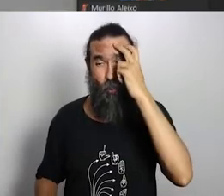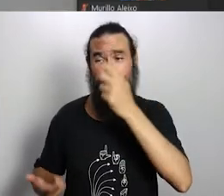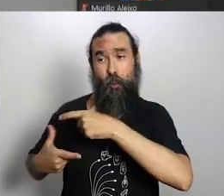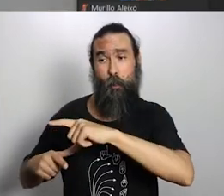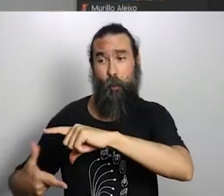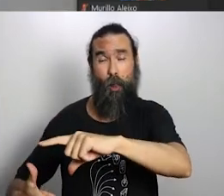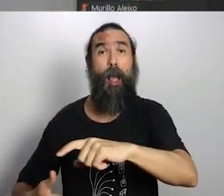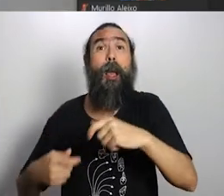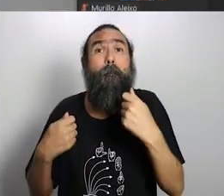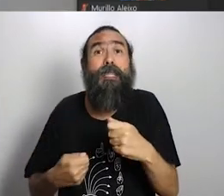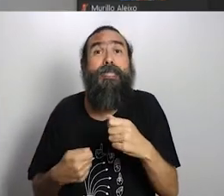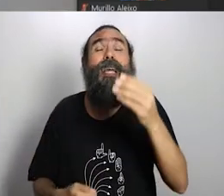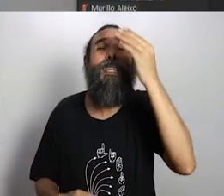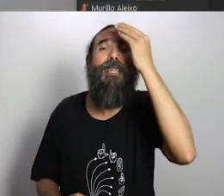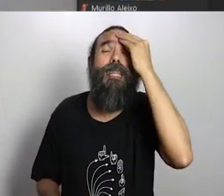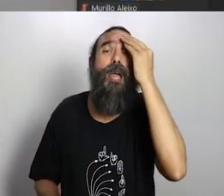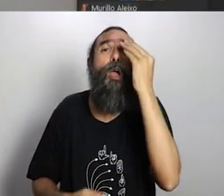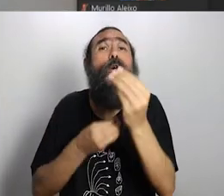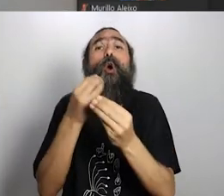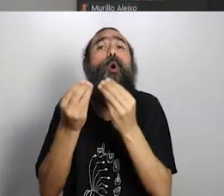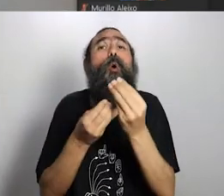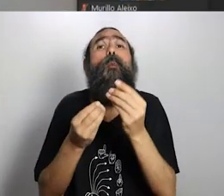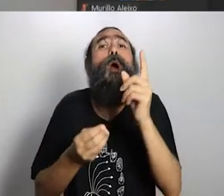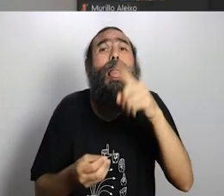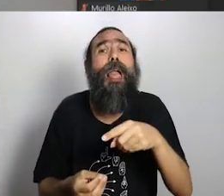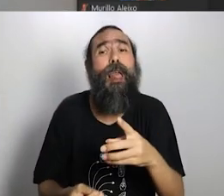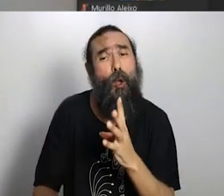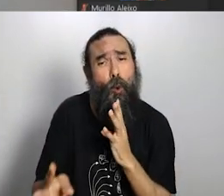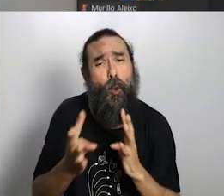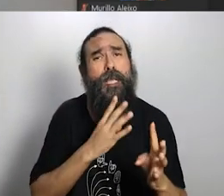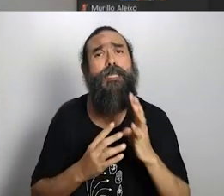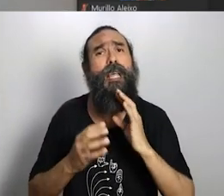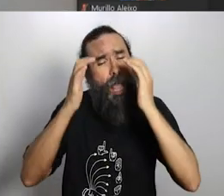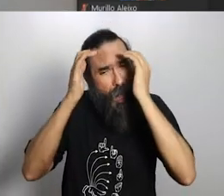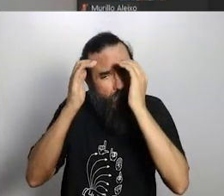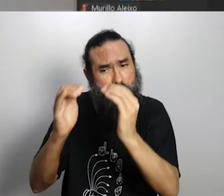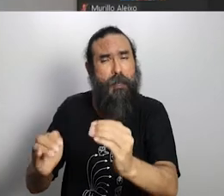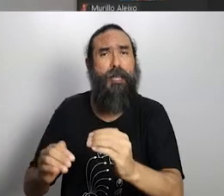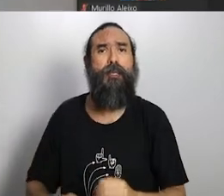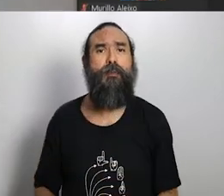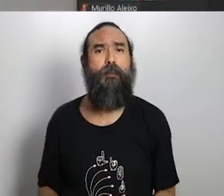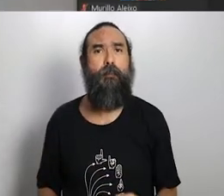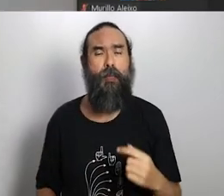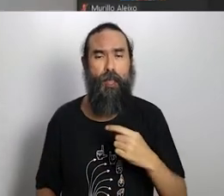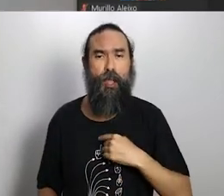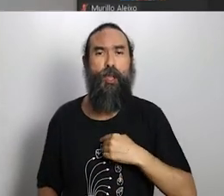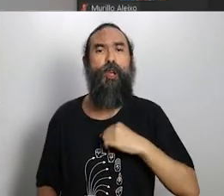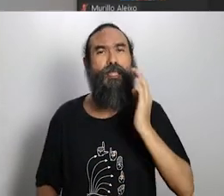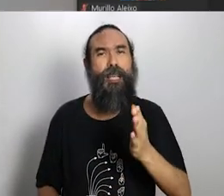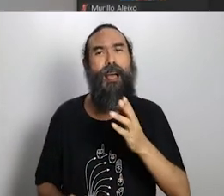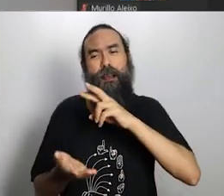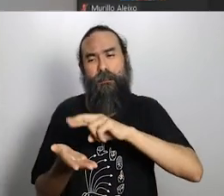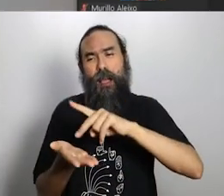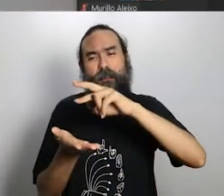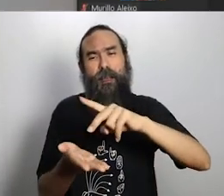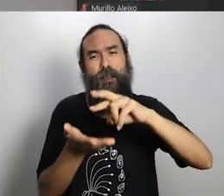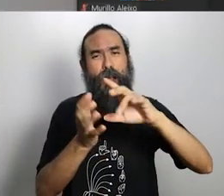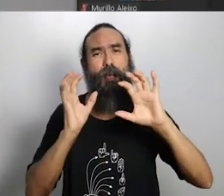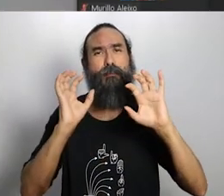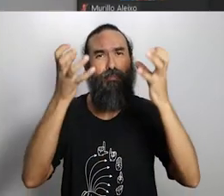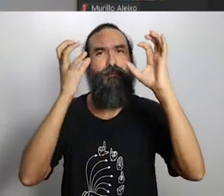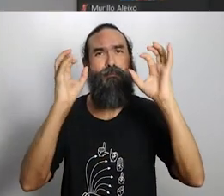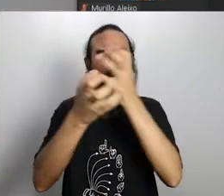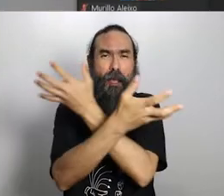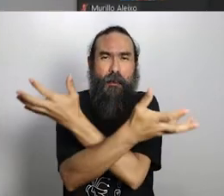muito mais do que eu, que as pessoas estavam ali esperando a gente, mas não sabia como receber a gente. E a gente não quer